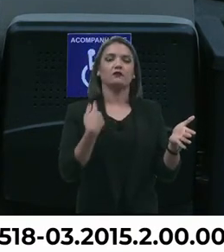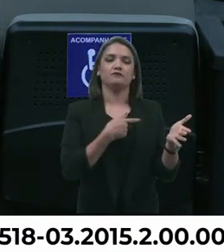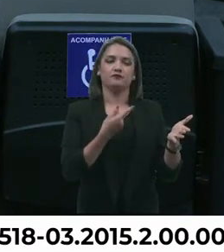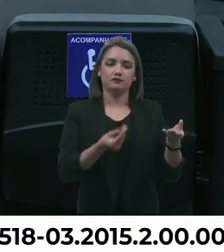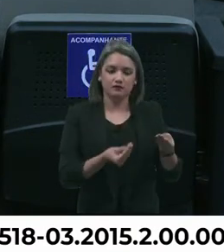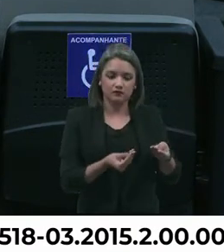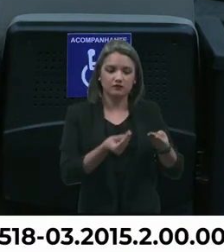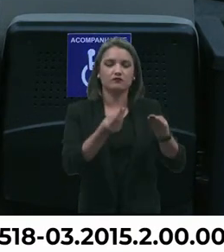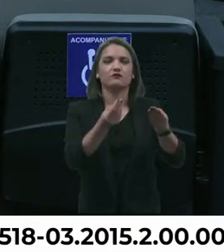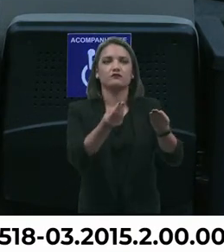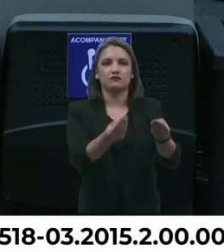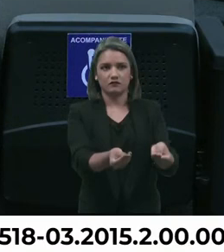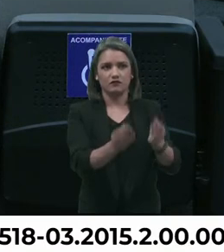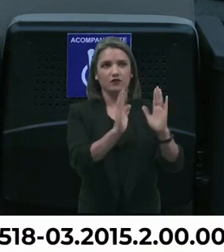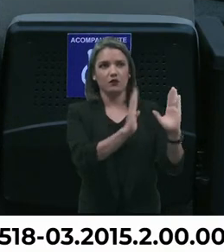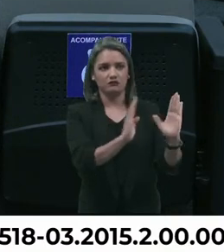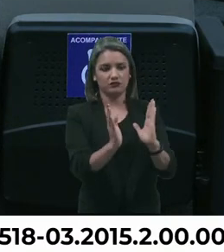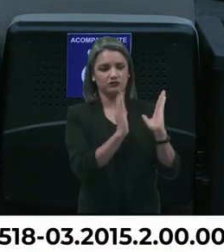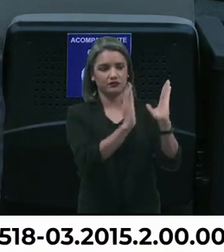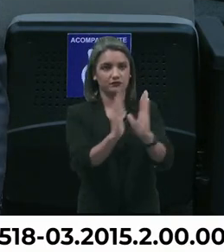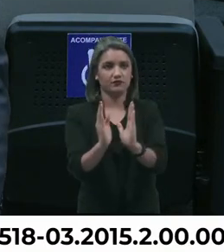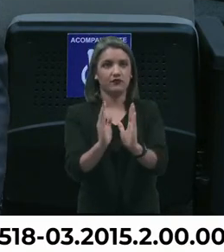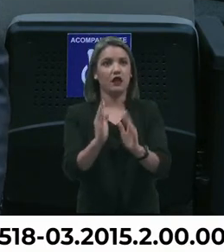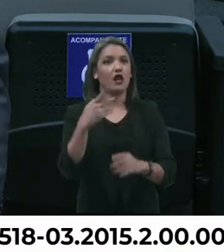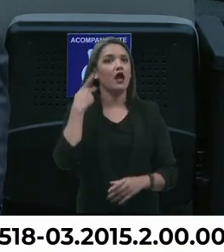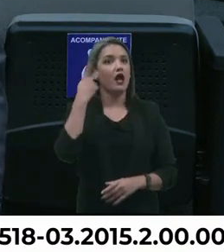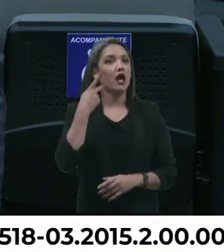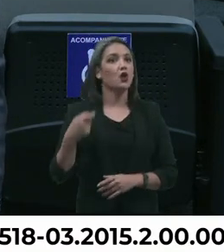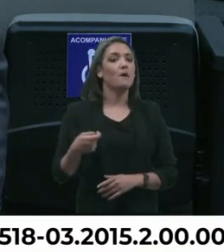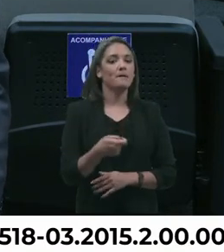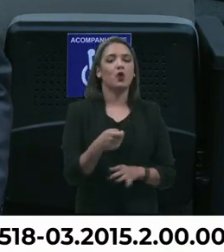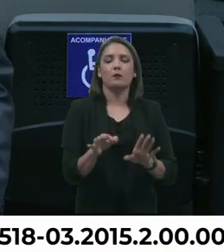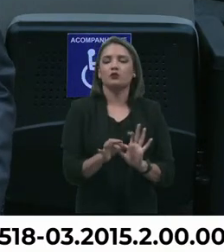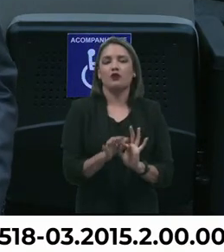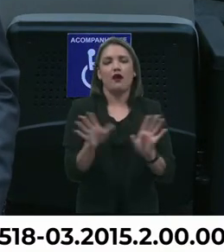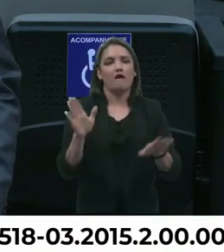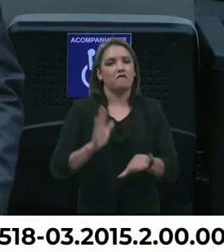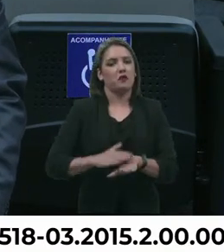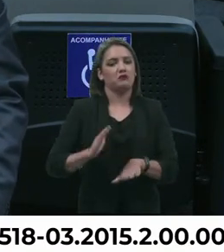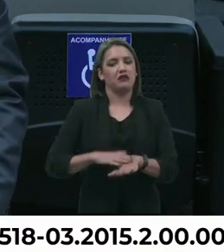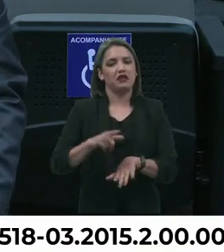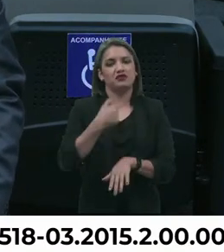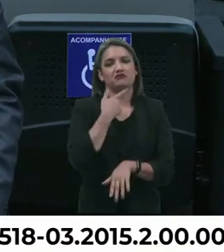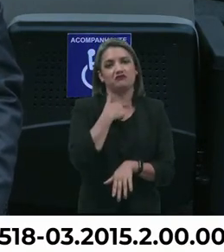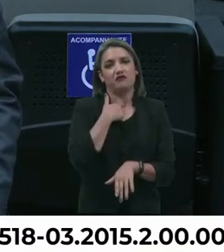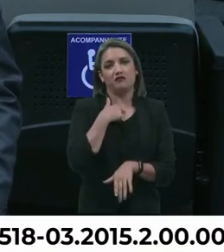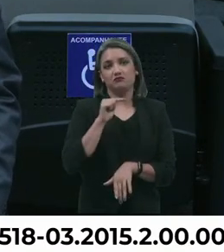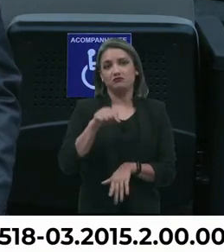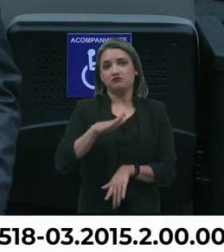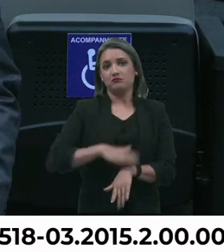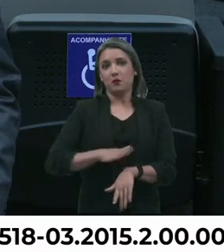disponibilizamos na prateleira e dali o promotor fica à vontade para pegar a hora que bem entender.